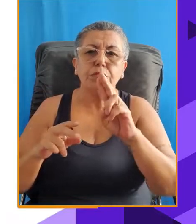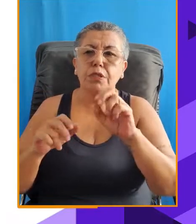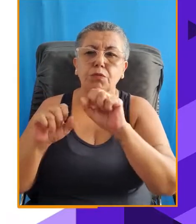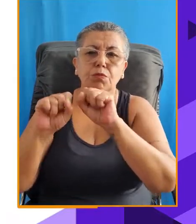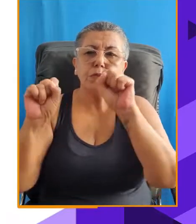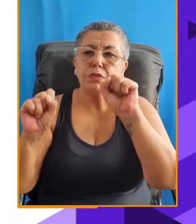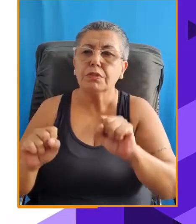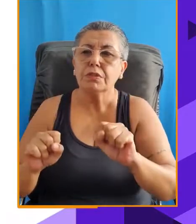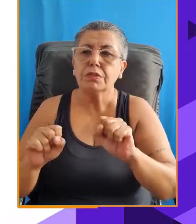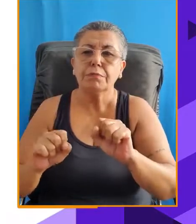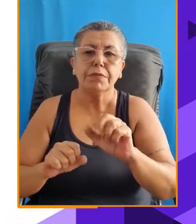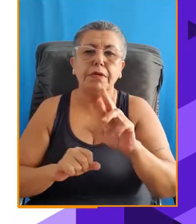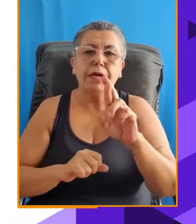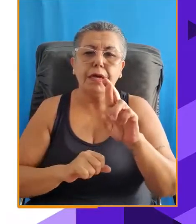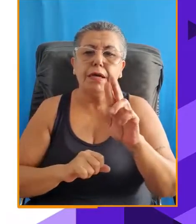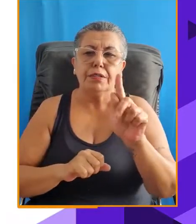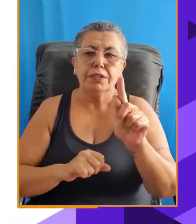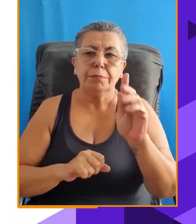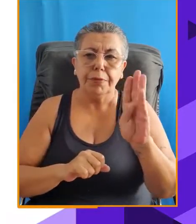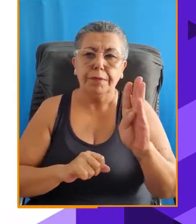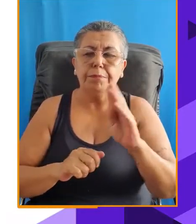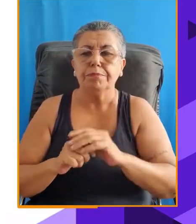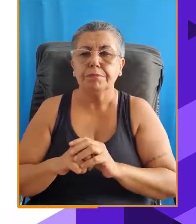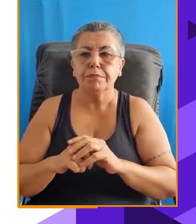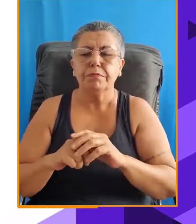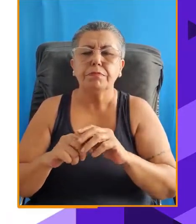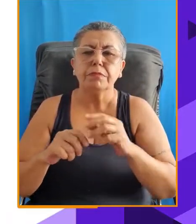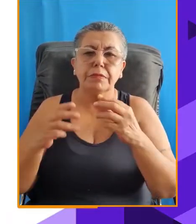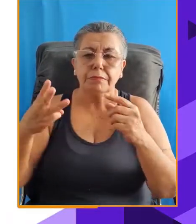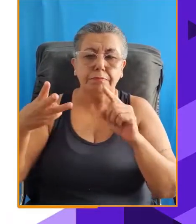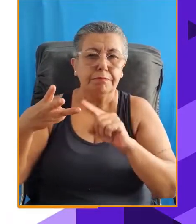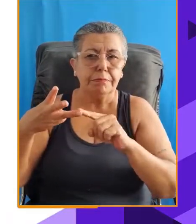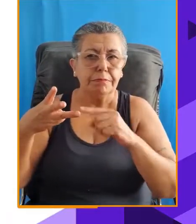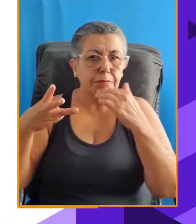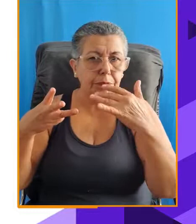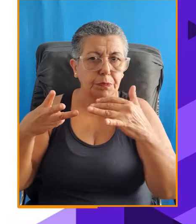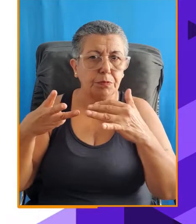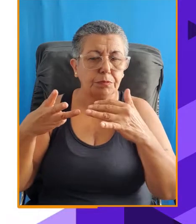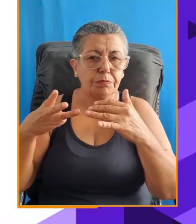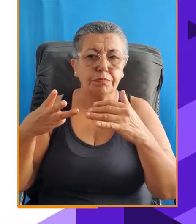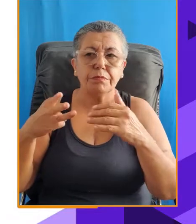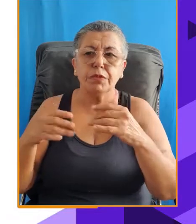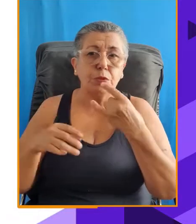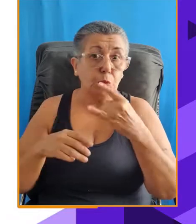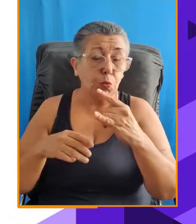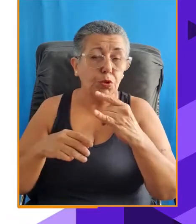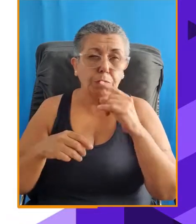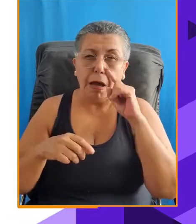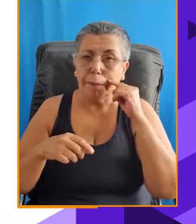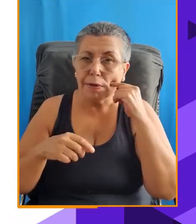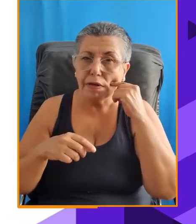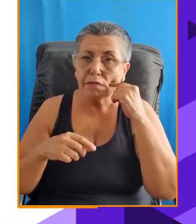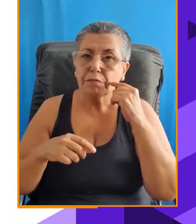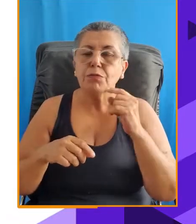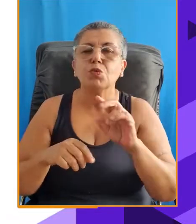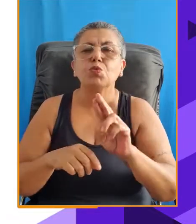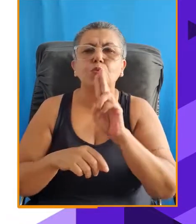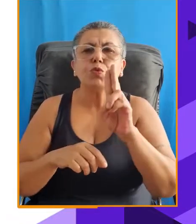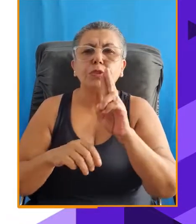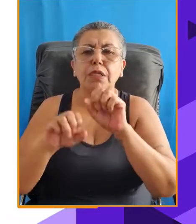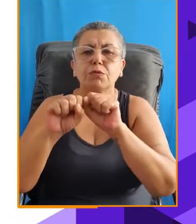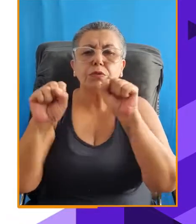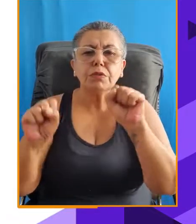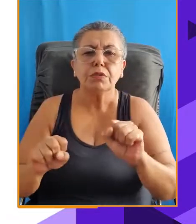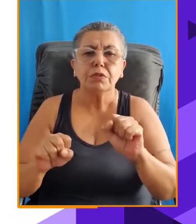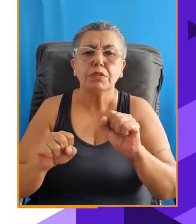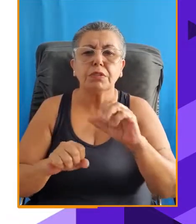sistema RGB. E a terceira cor, e última, o amarelo, está sendo utilizado